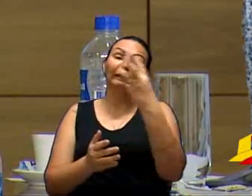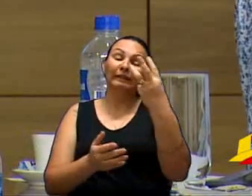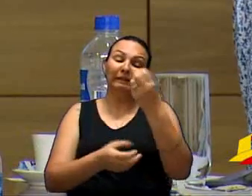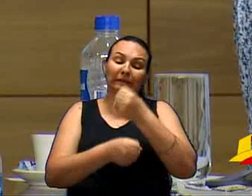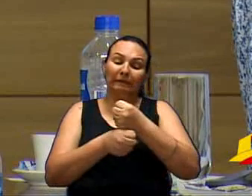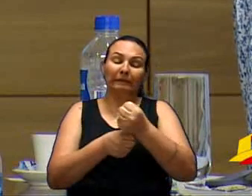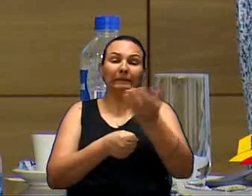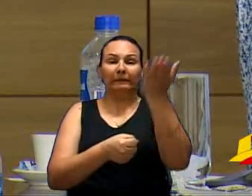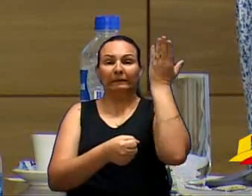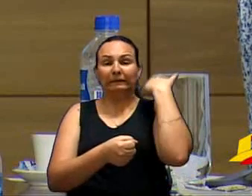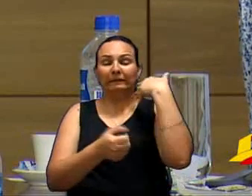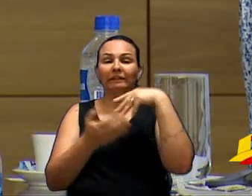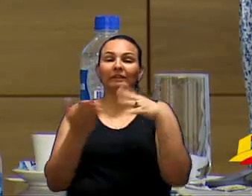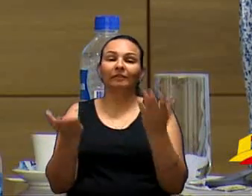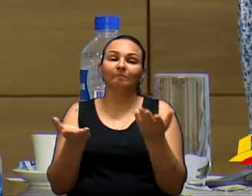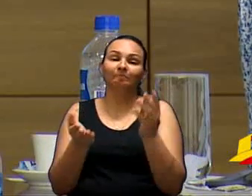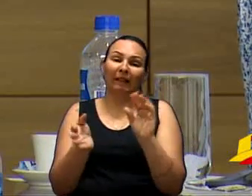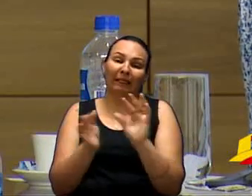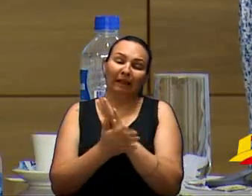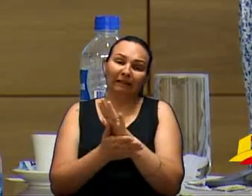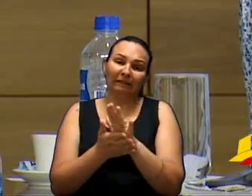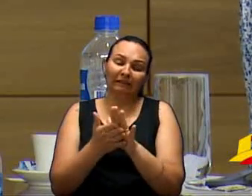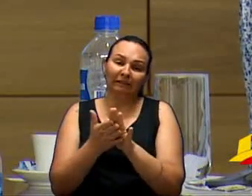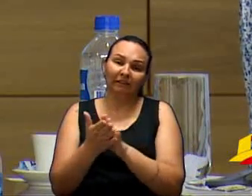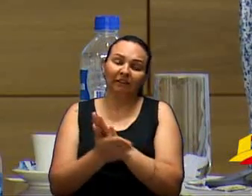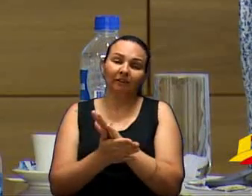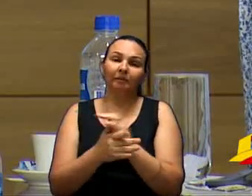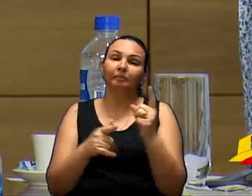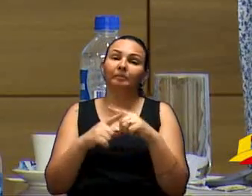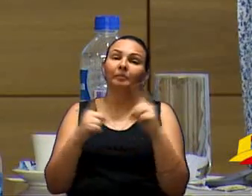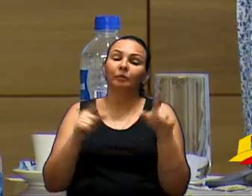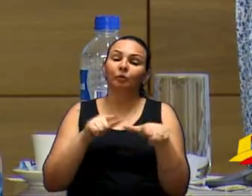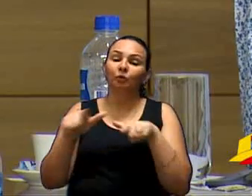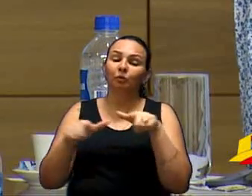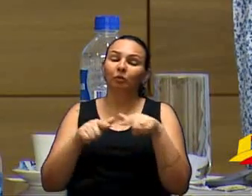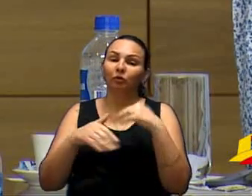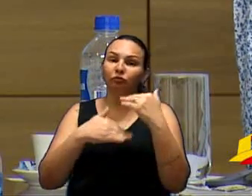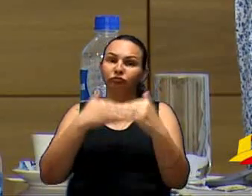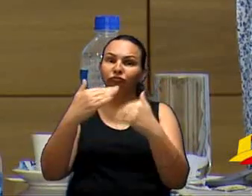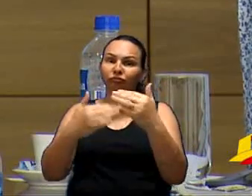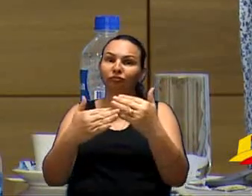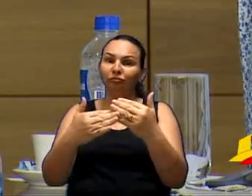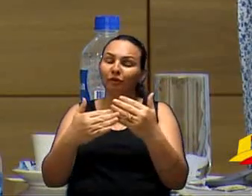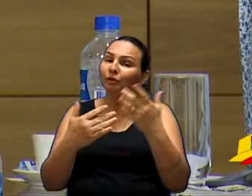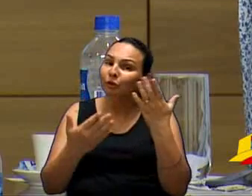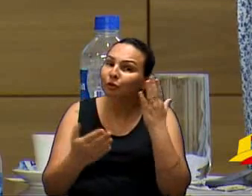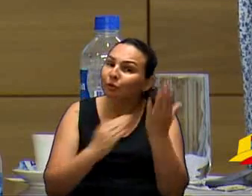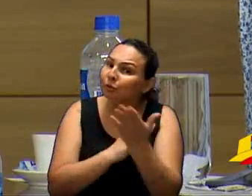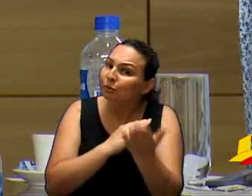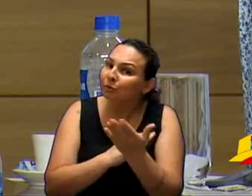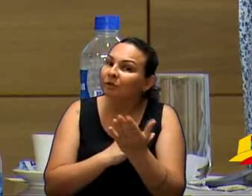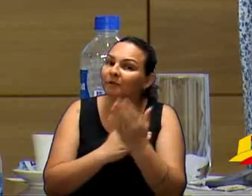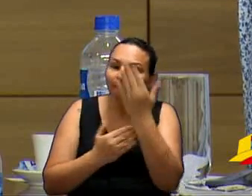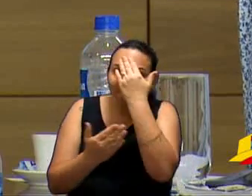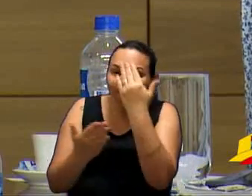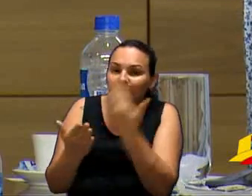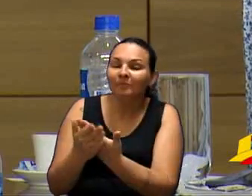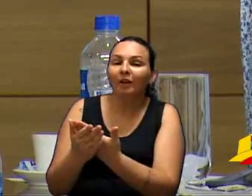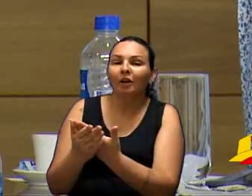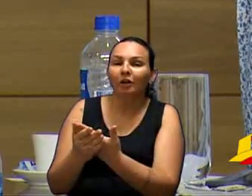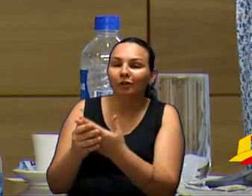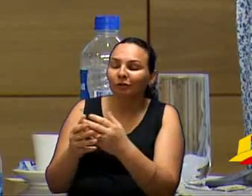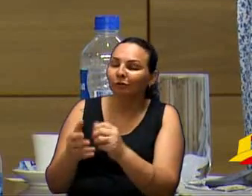intocável ainda mas há um trabalho que vocês vêm desenvolvendo nos dá motivação para acreditar que se você levantar essa